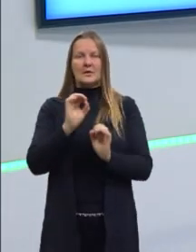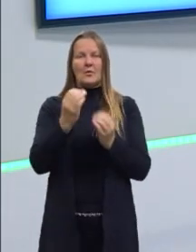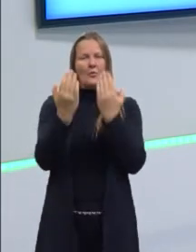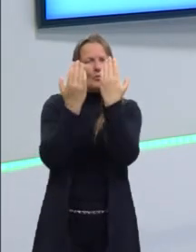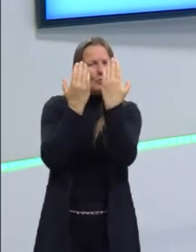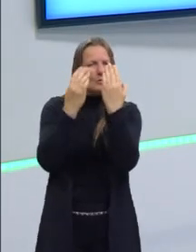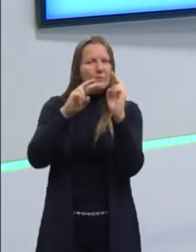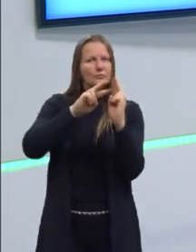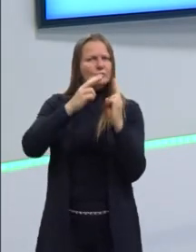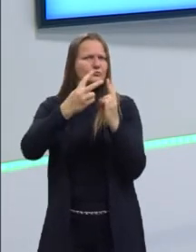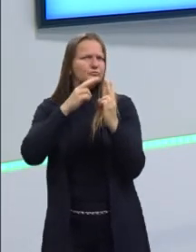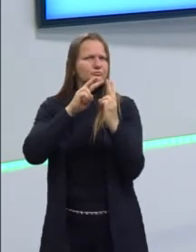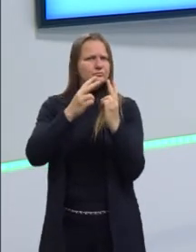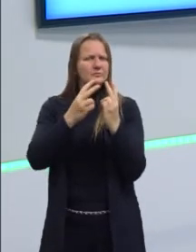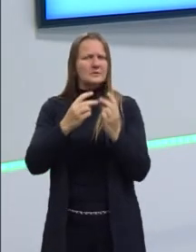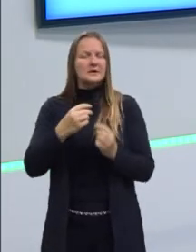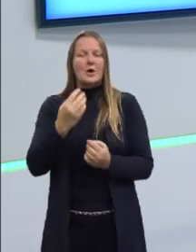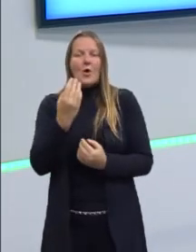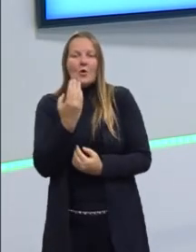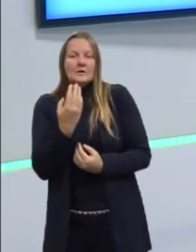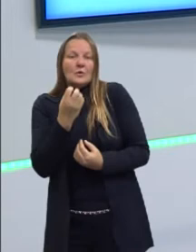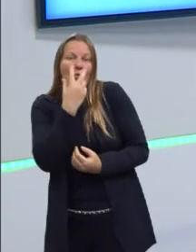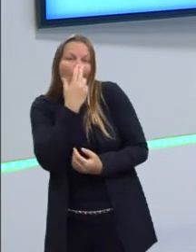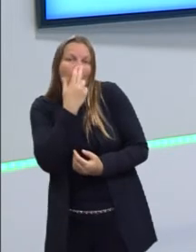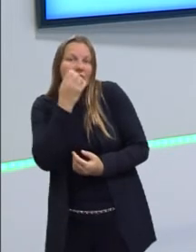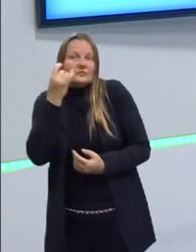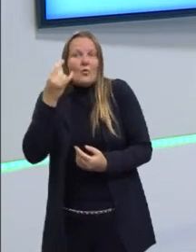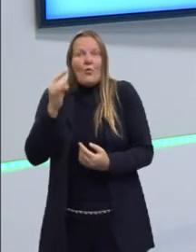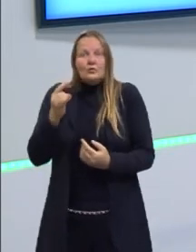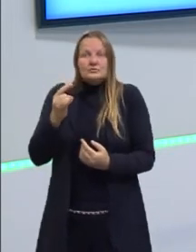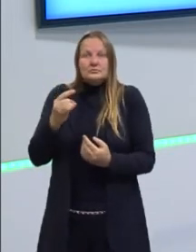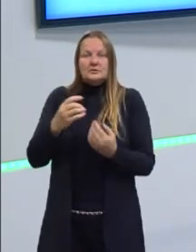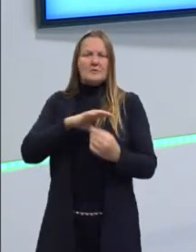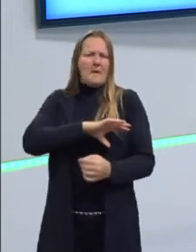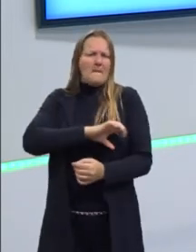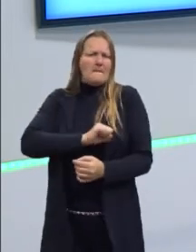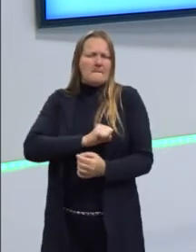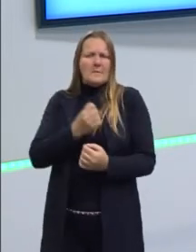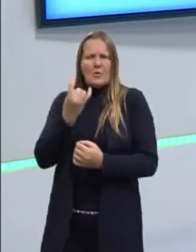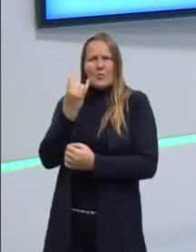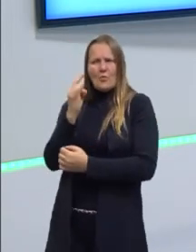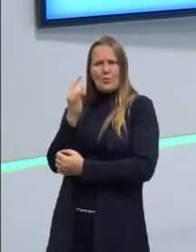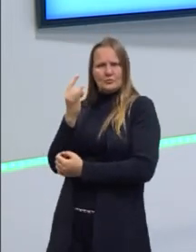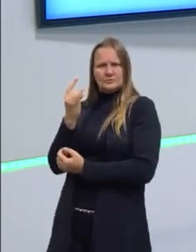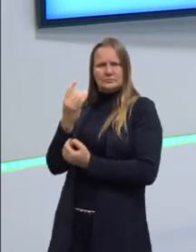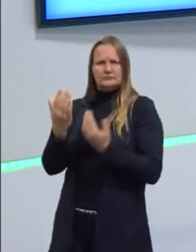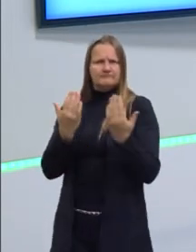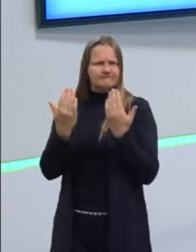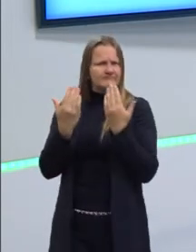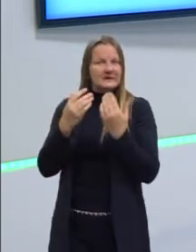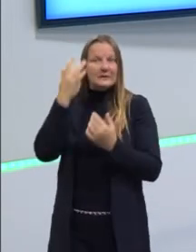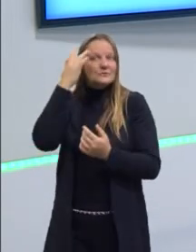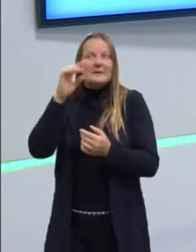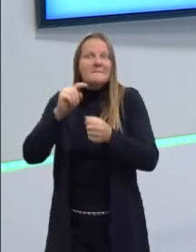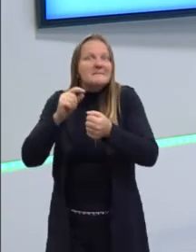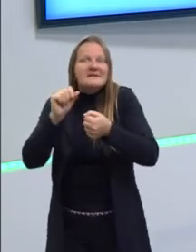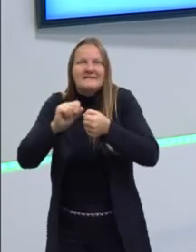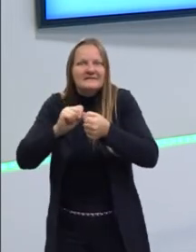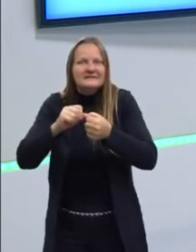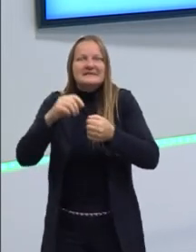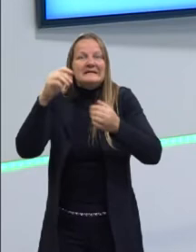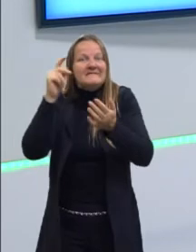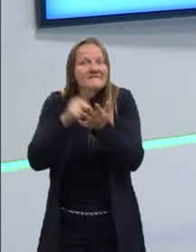Amor daquela vez como se fosse a última né naquele momento ele não sabia que era a última